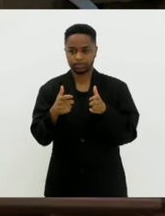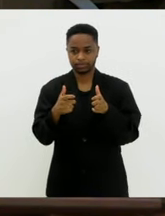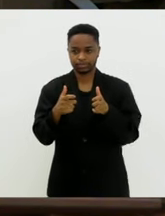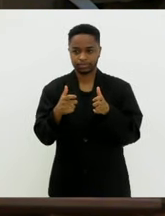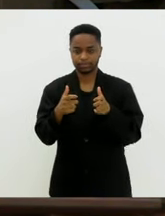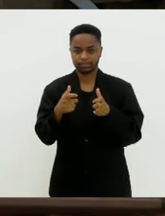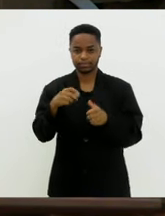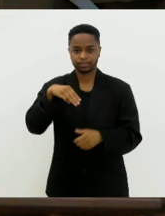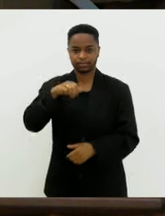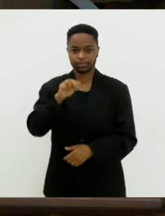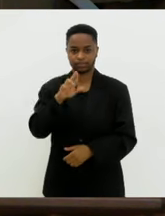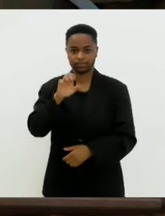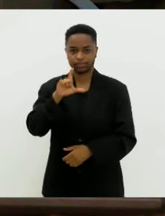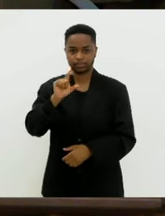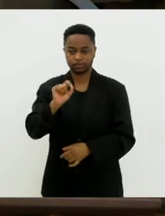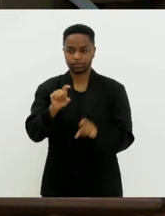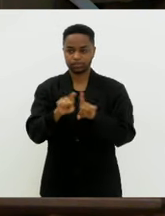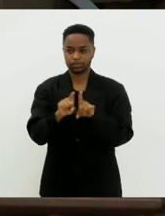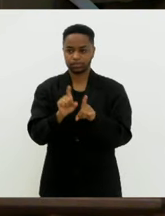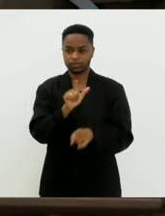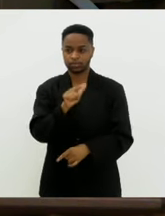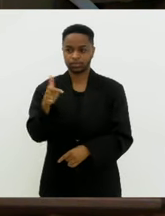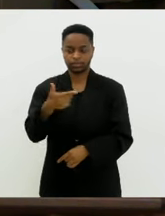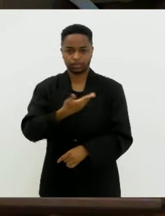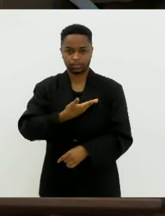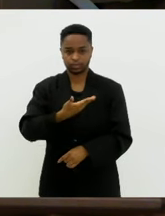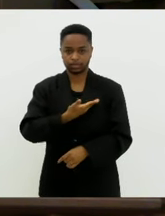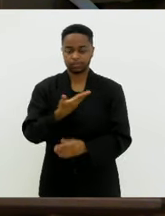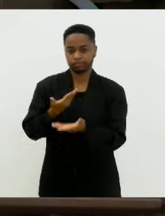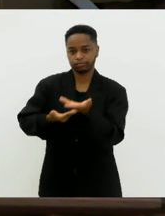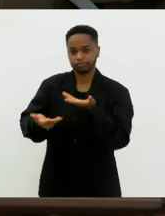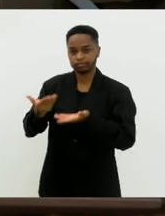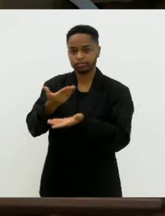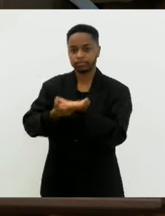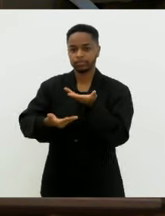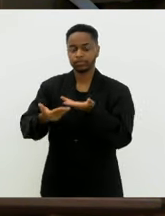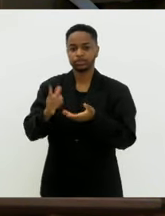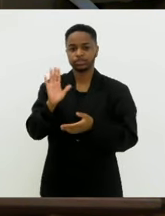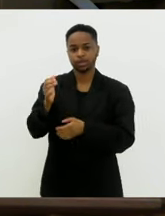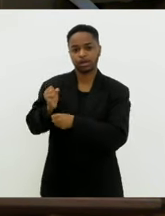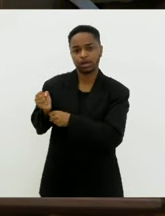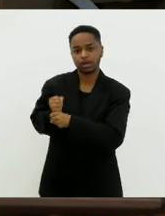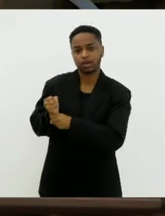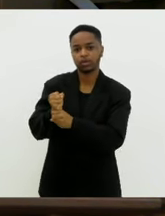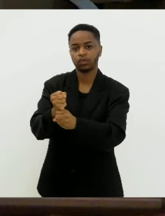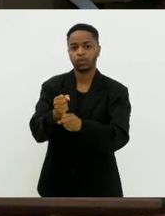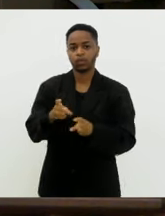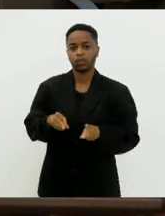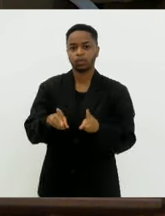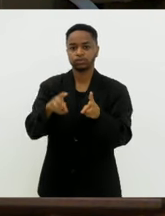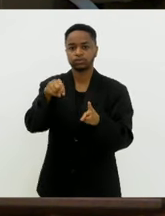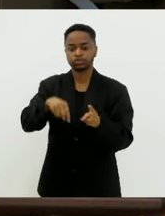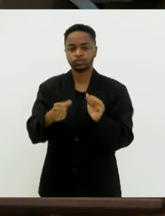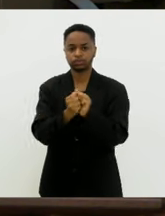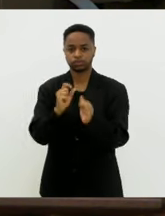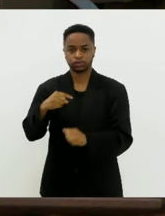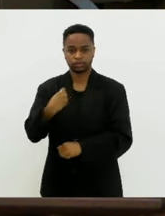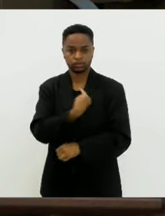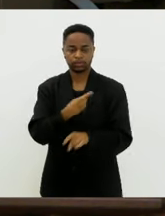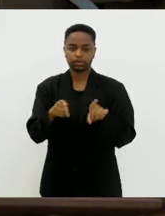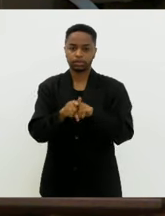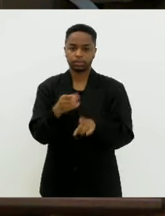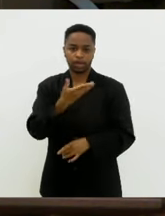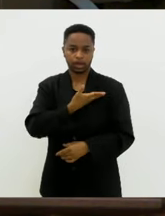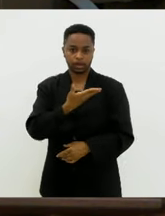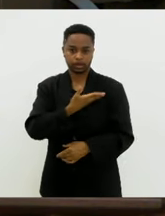outros amigos que na convivência de alguns anos permanecem aqui conosco, que é a amizade que a gente leva